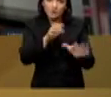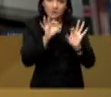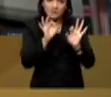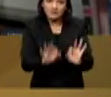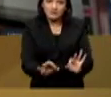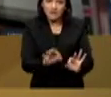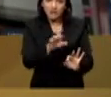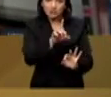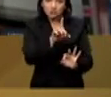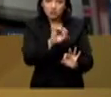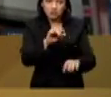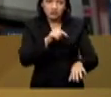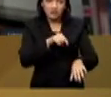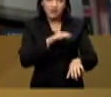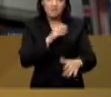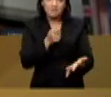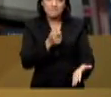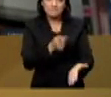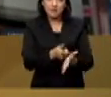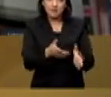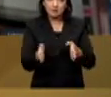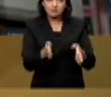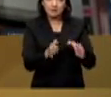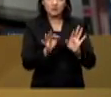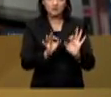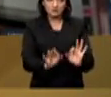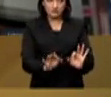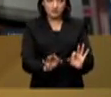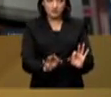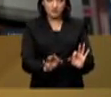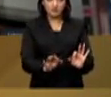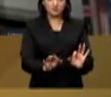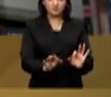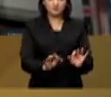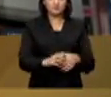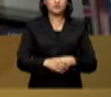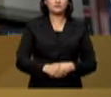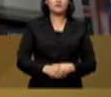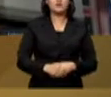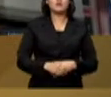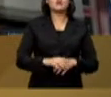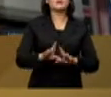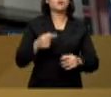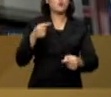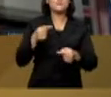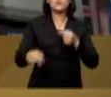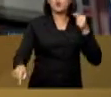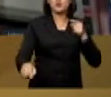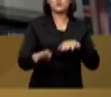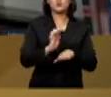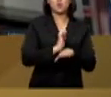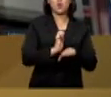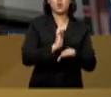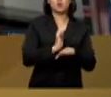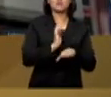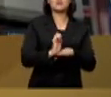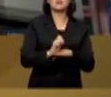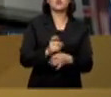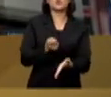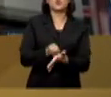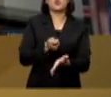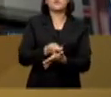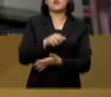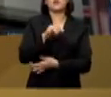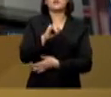do pagamento do ISS, vedação de o Estado cobrar o